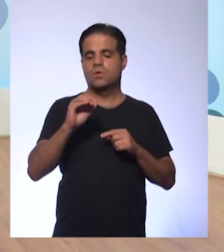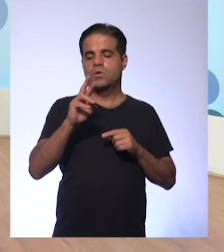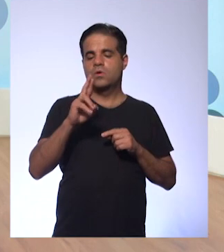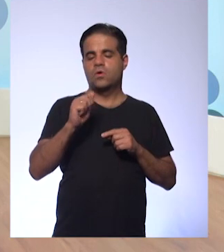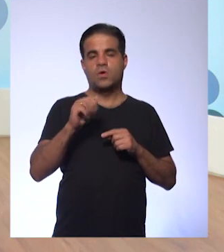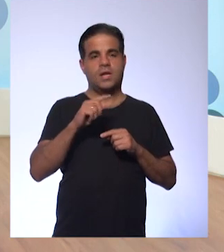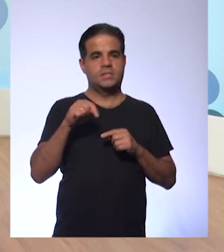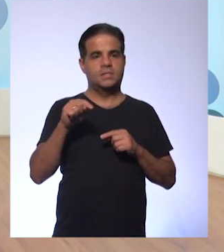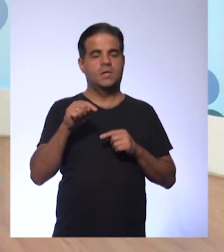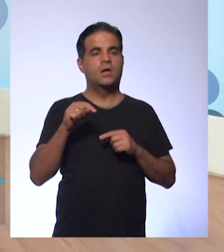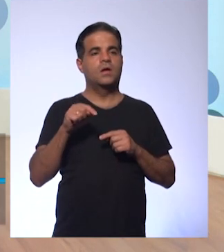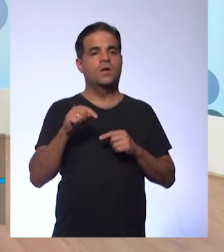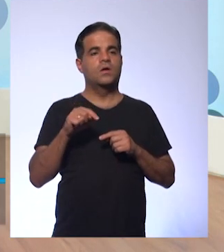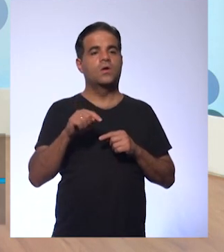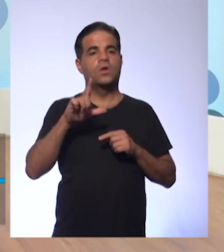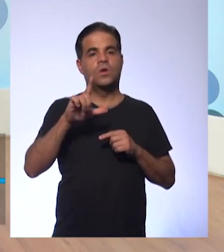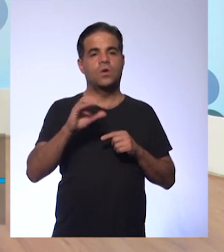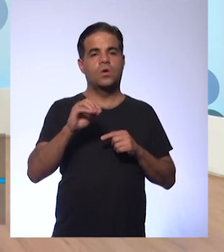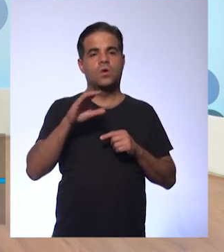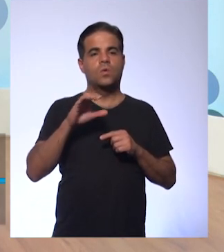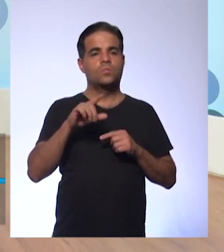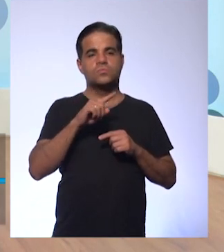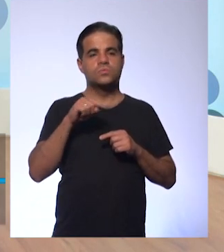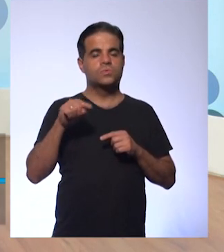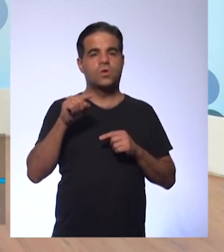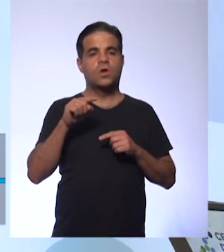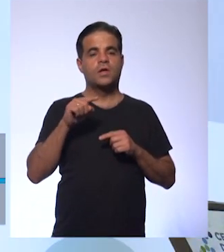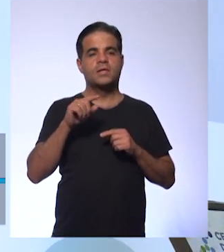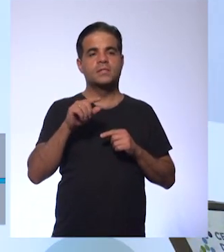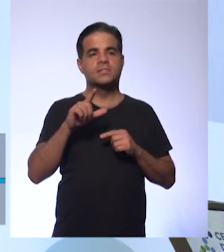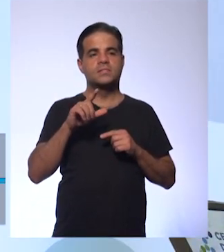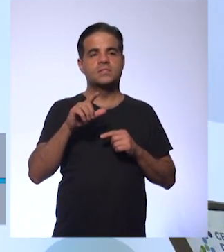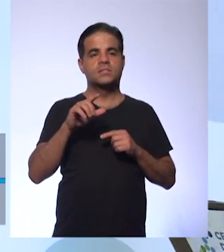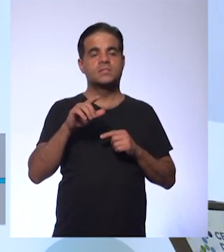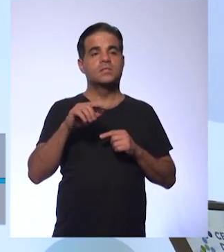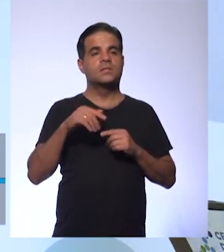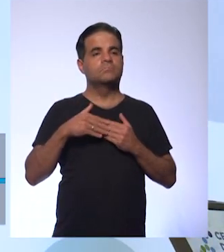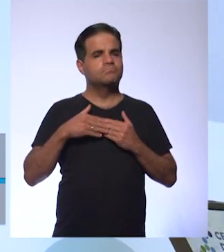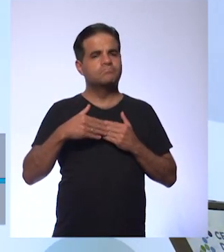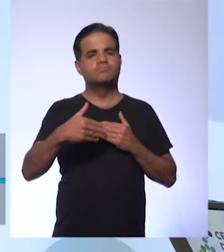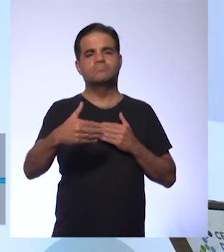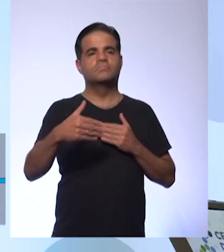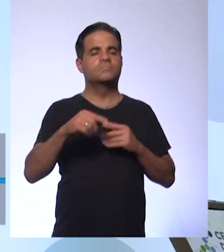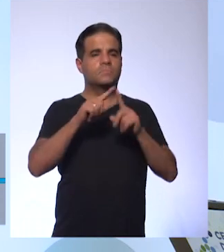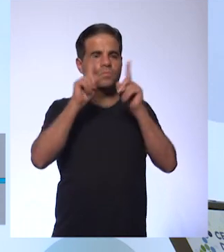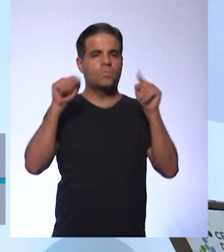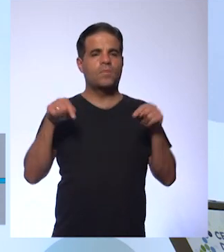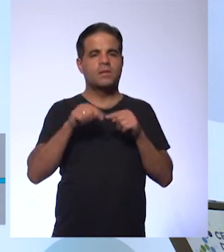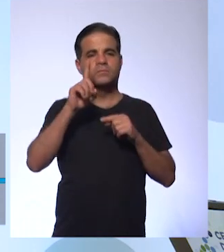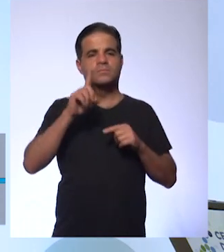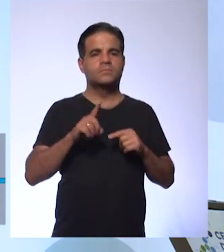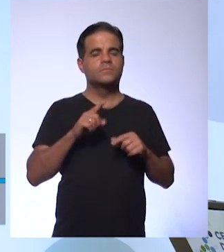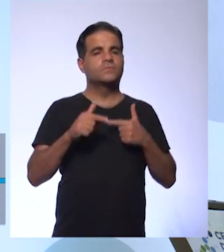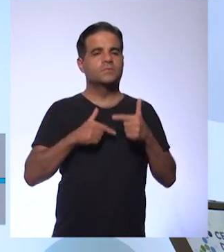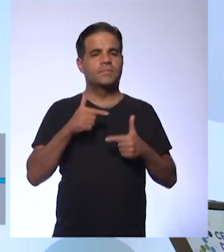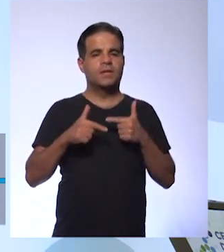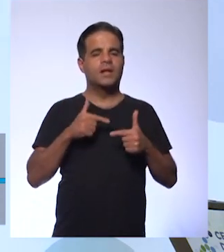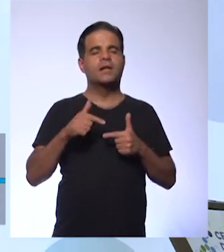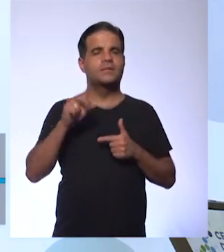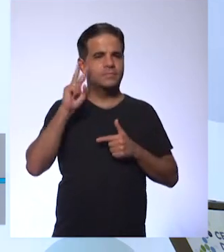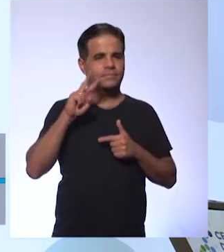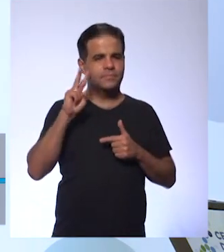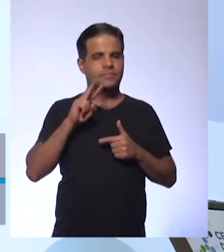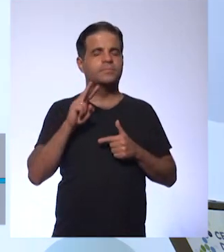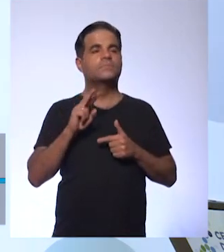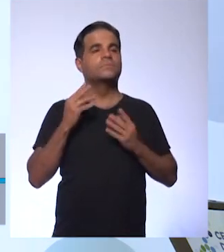Orações, aliás, locuções conjuntivas consecutivas. Aquele quadrinho amarelo que eu trabalhei com vocês uma